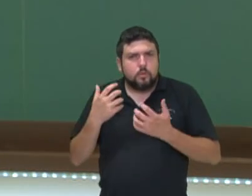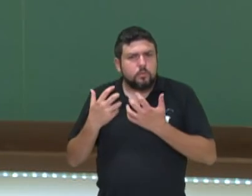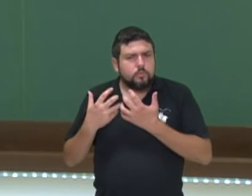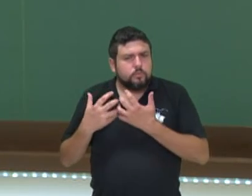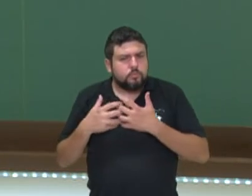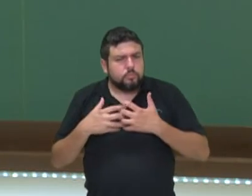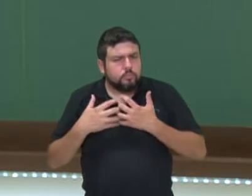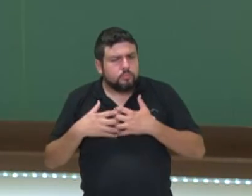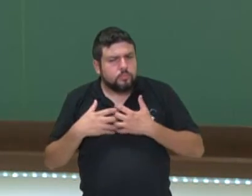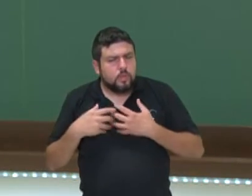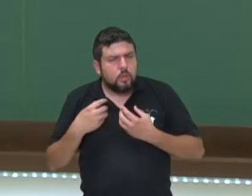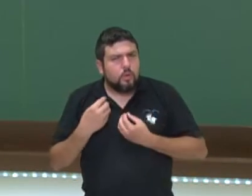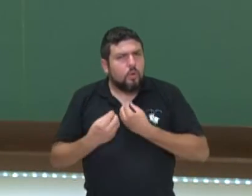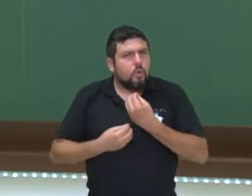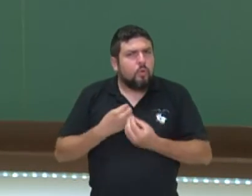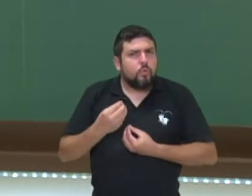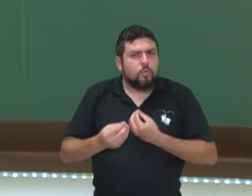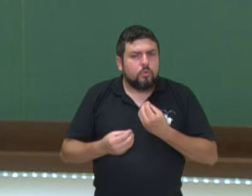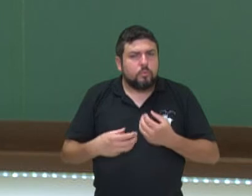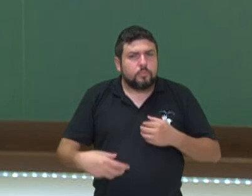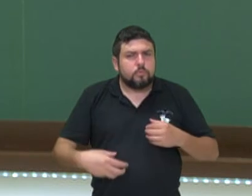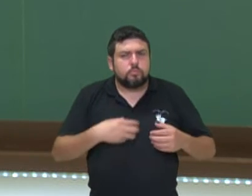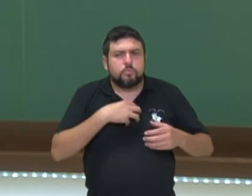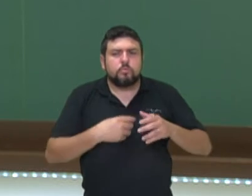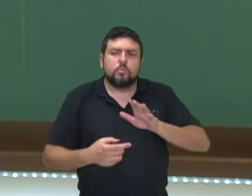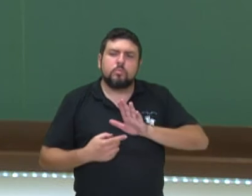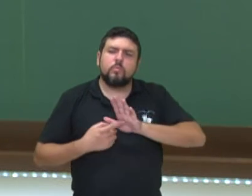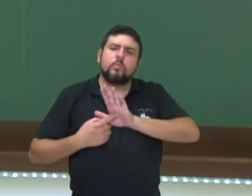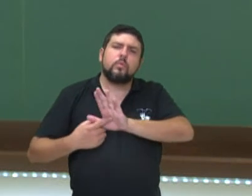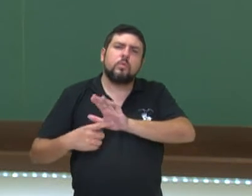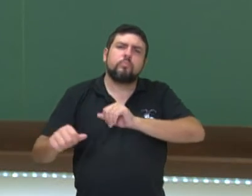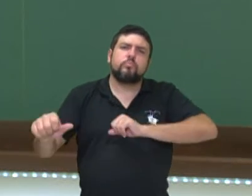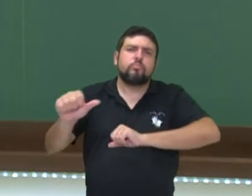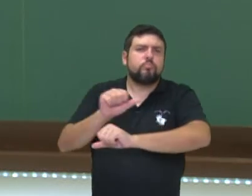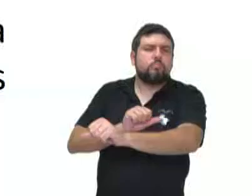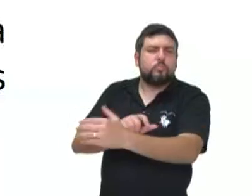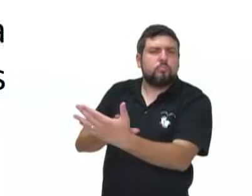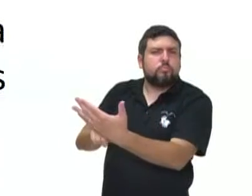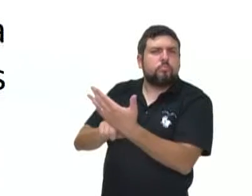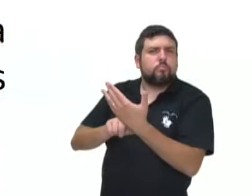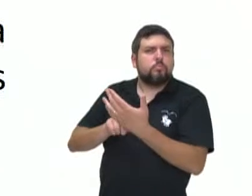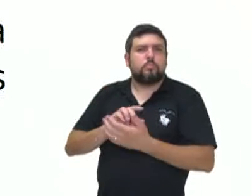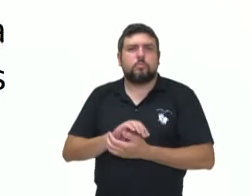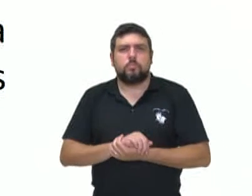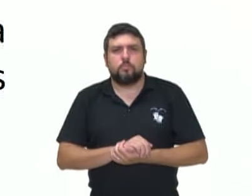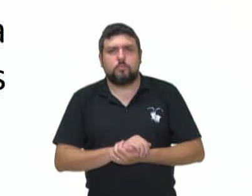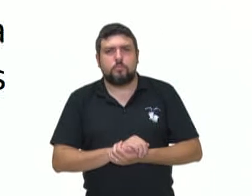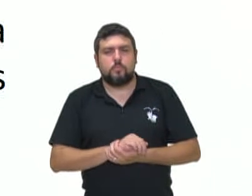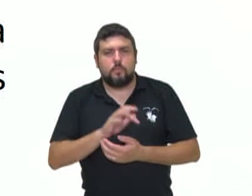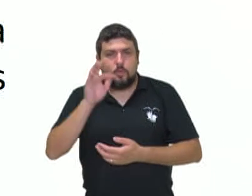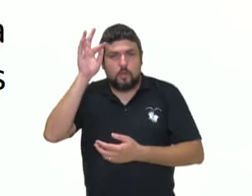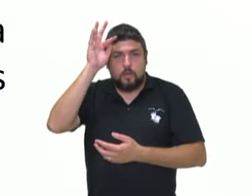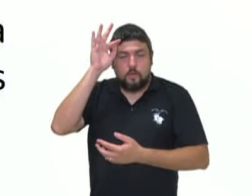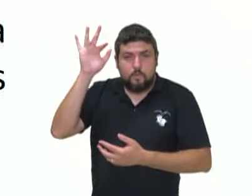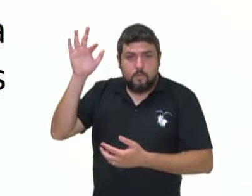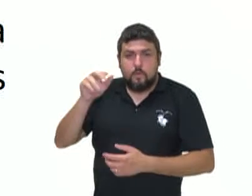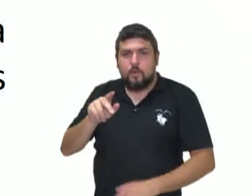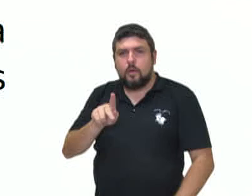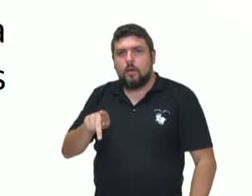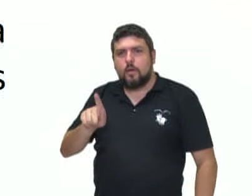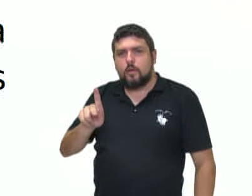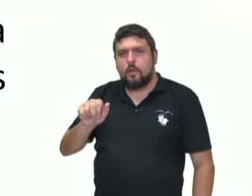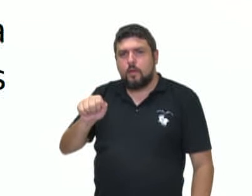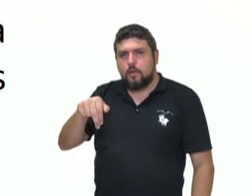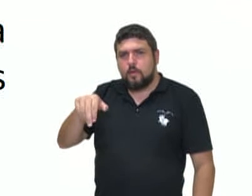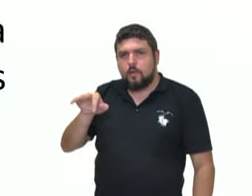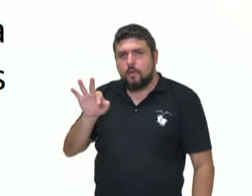impacto, nas consequências dessas nossas ações no mundo. Para o filósofo Kant, agir pressupõe a nossa